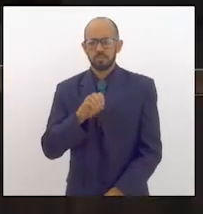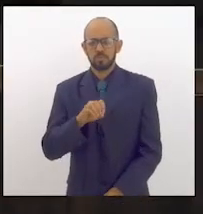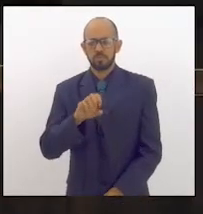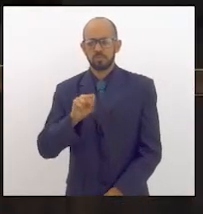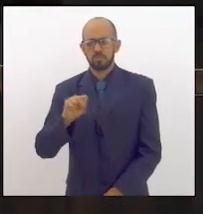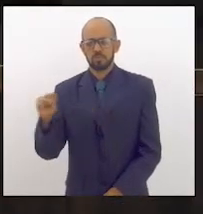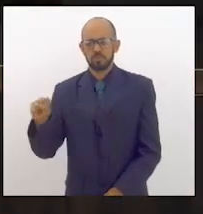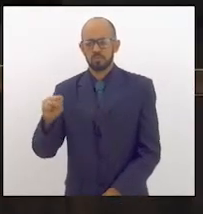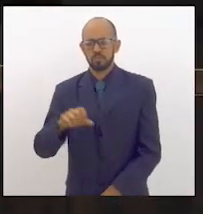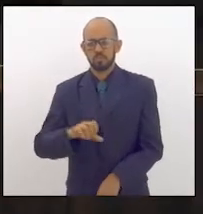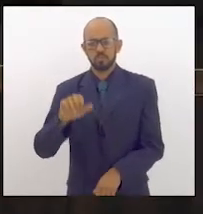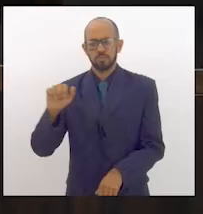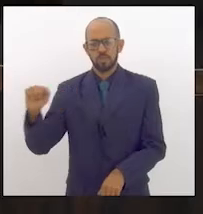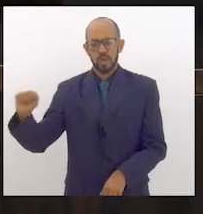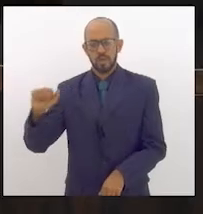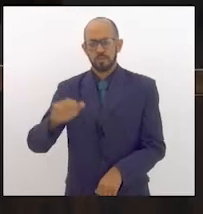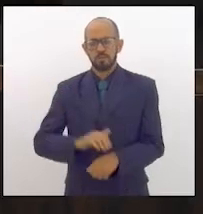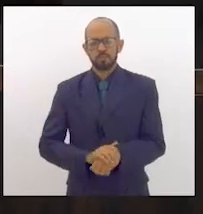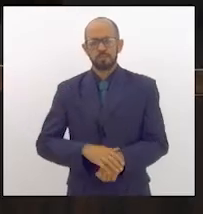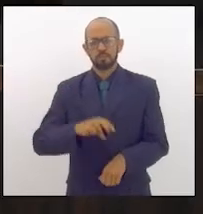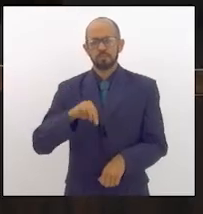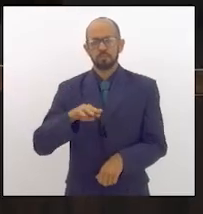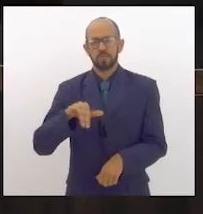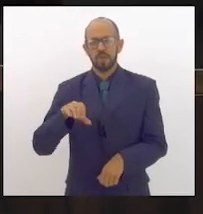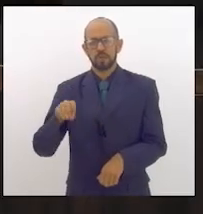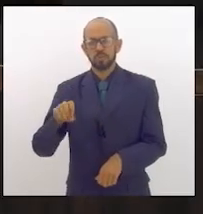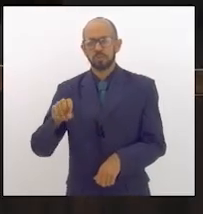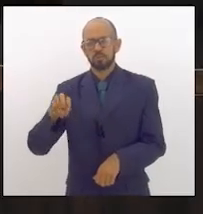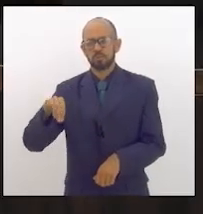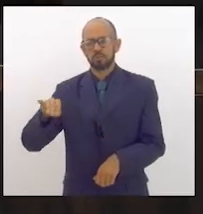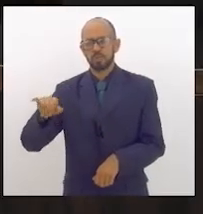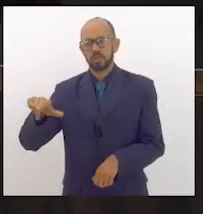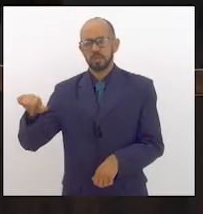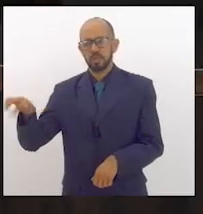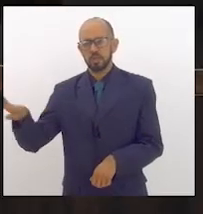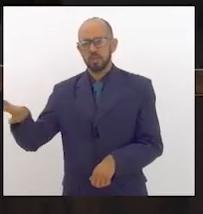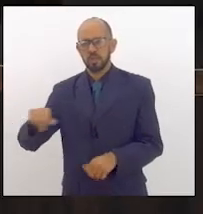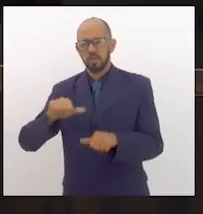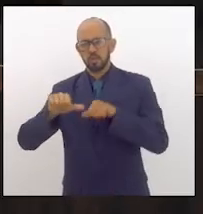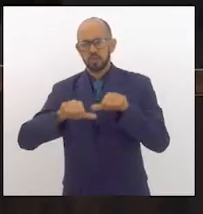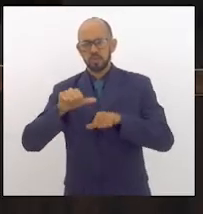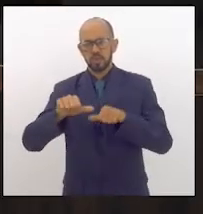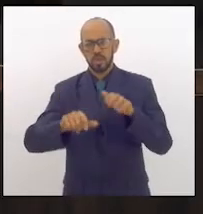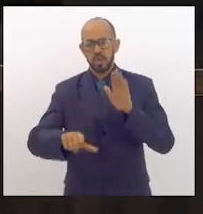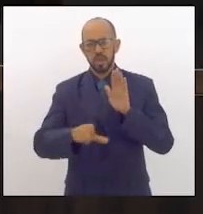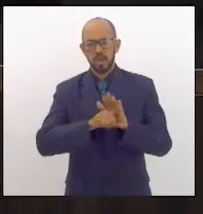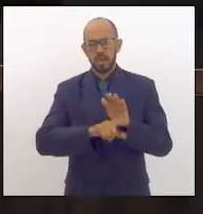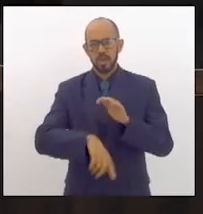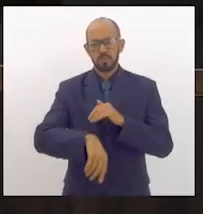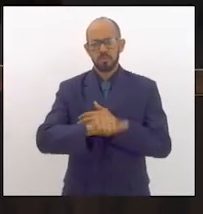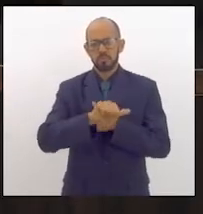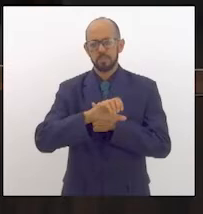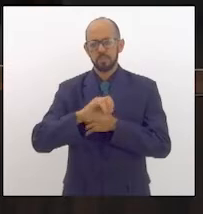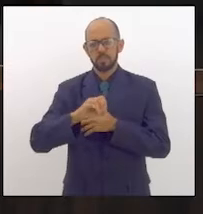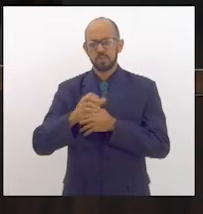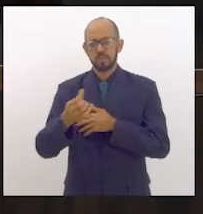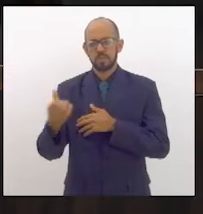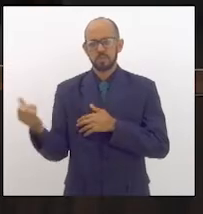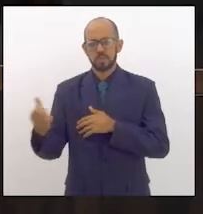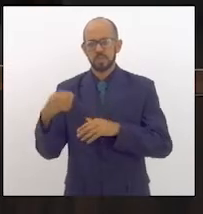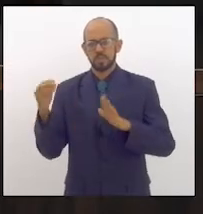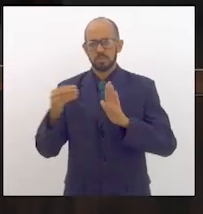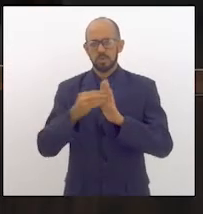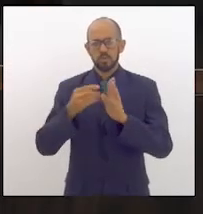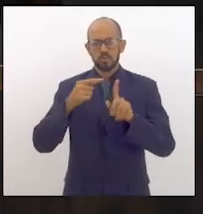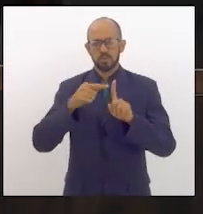autoria Deputado Marcus Miller que altera lei 5.645 de Seis de Janeiro 2010 para incluir no calendário Oficial